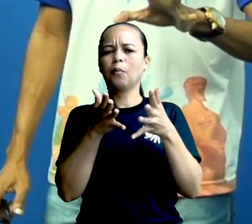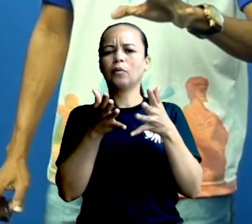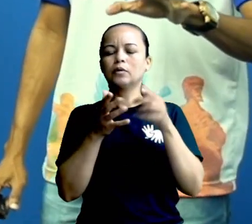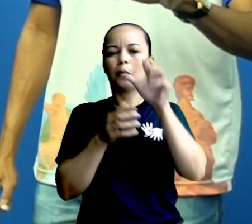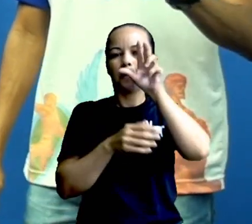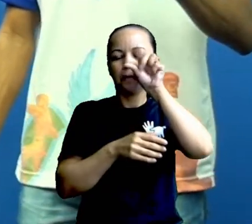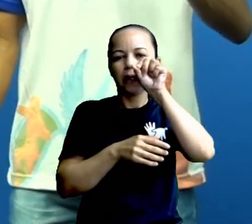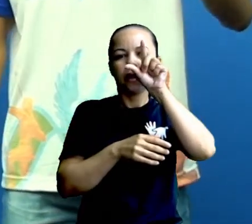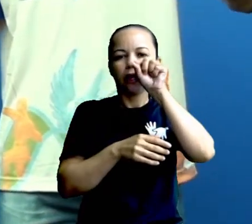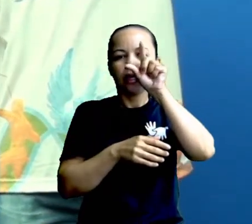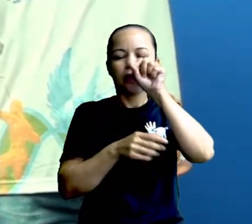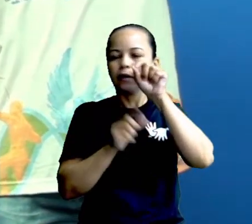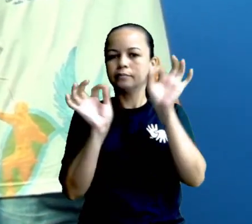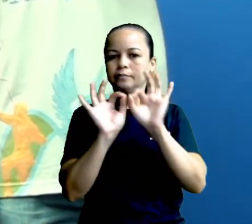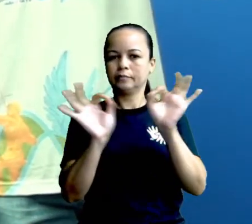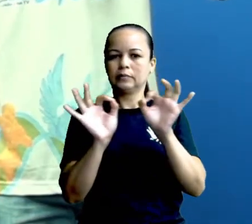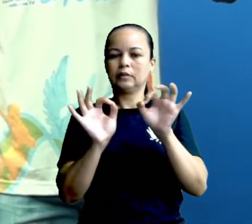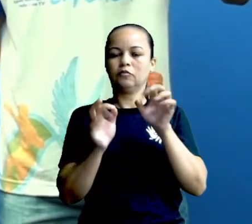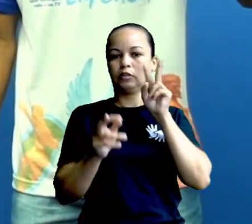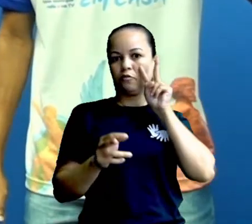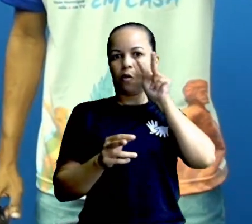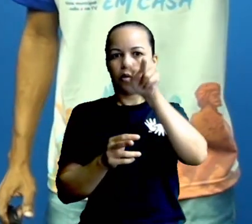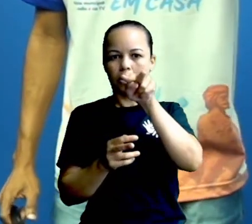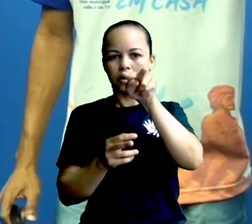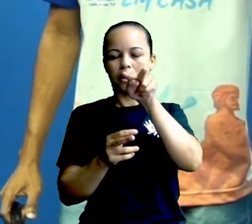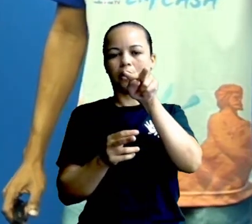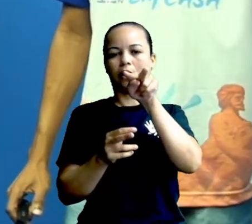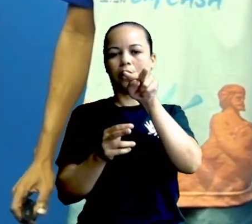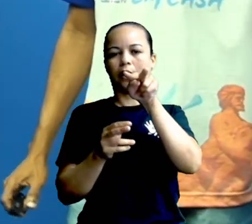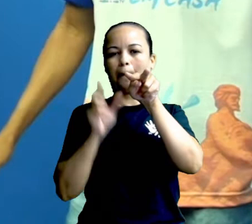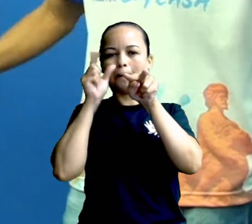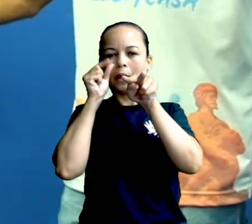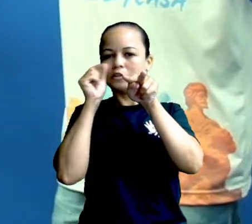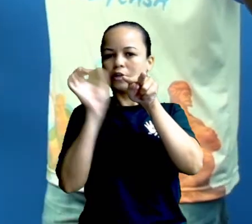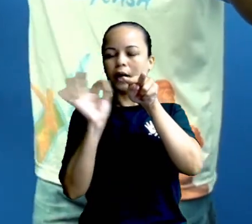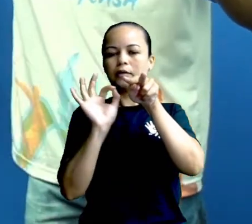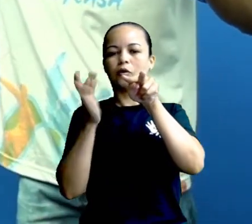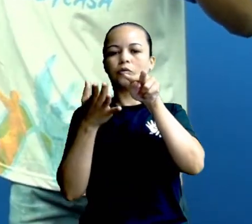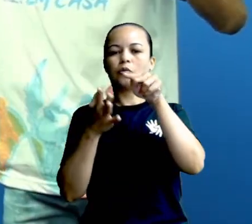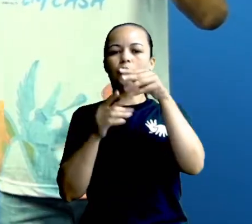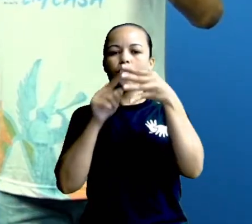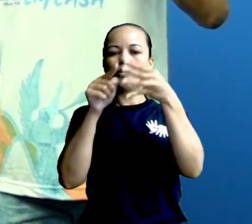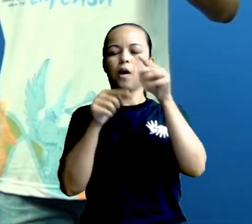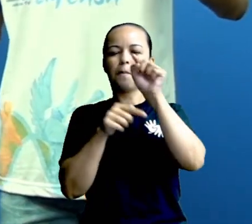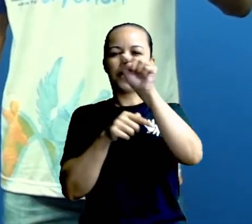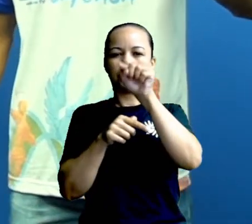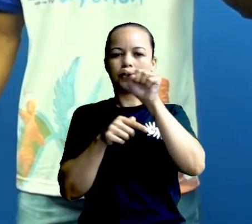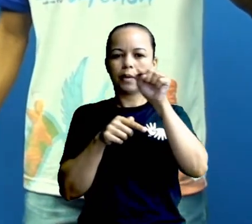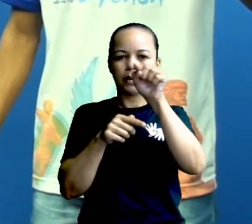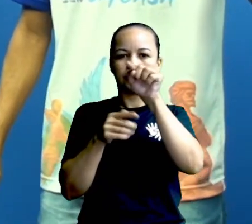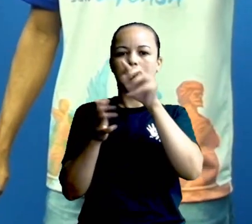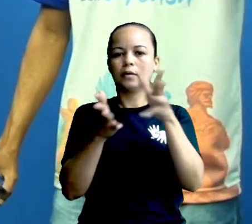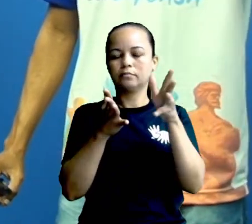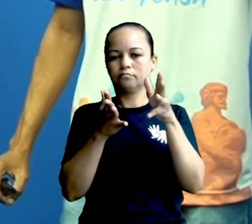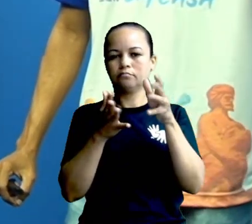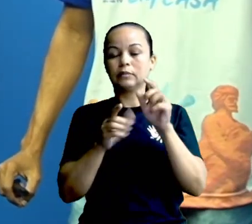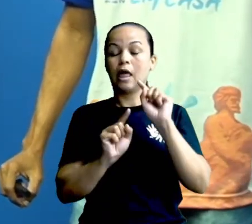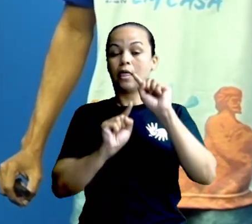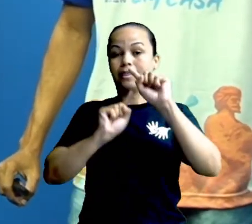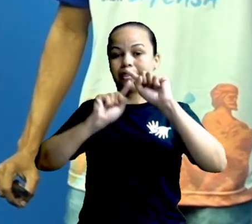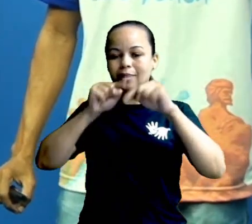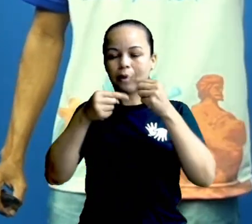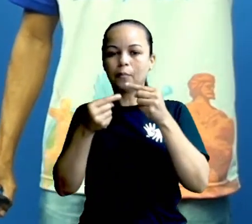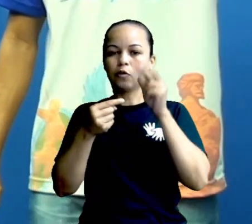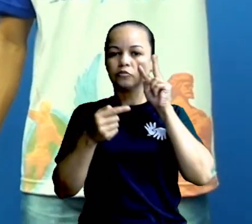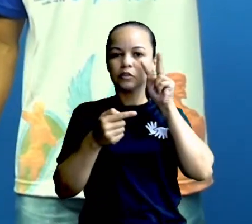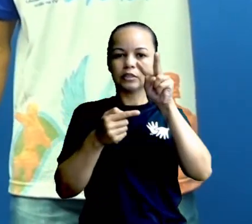depois vocês vão piscar, sem piscar, olhar fixamente por 30 segundos aqui, nesse meio aqui, nesses 4 pontinhos aí, sem